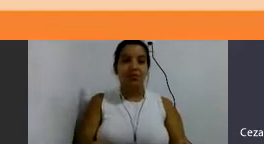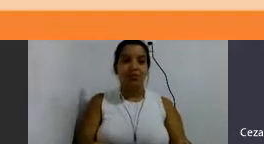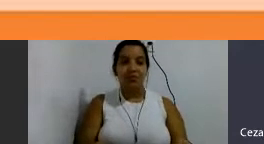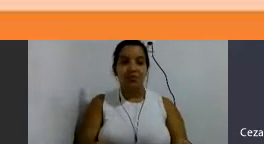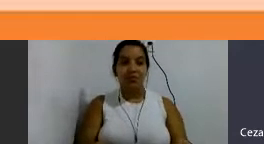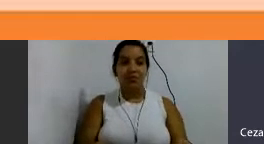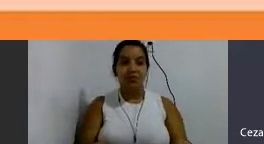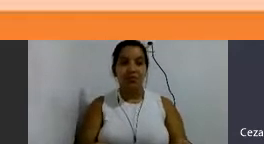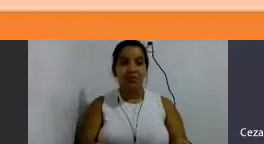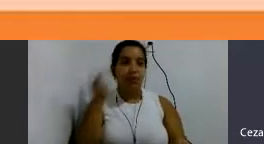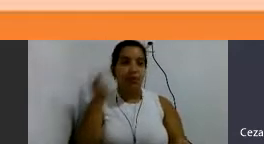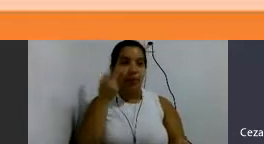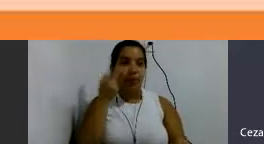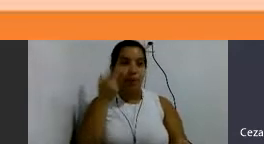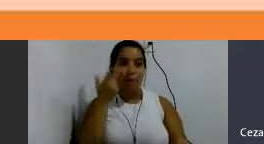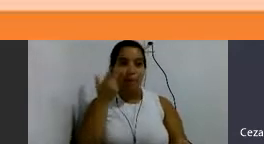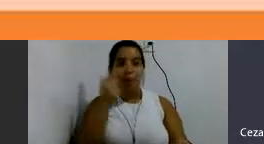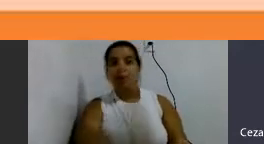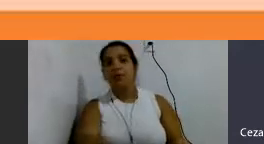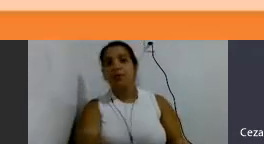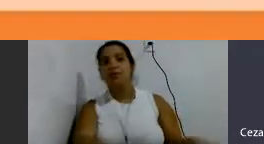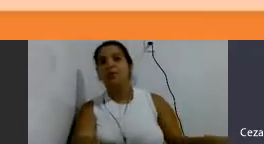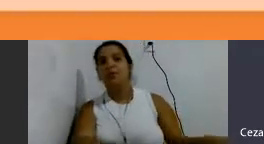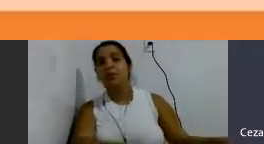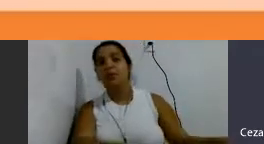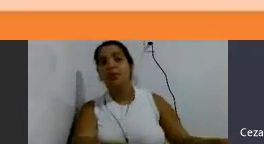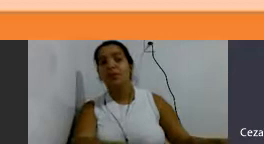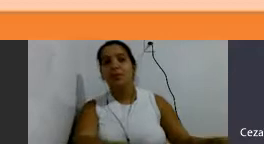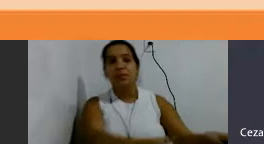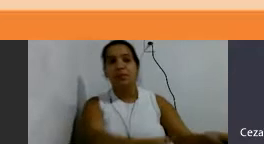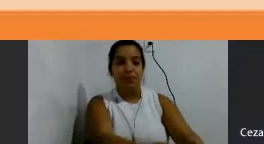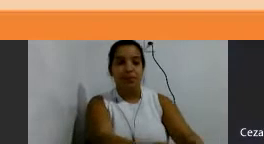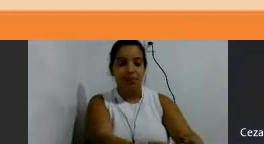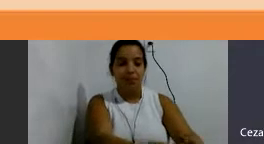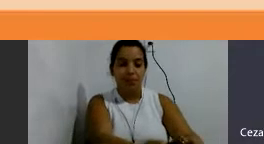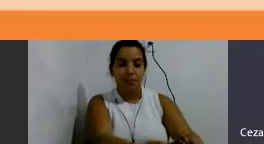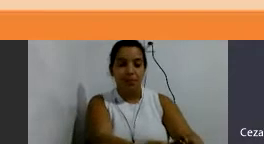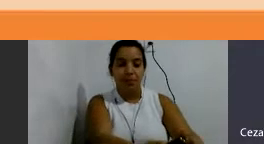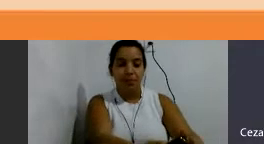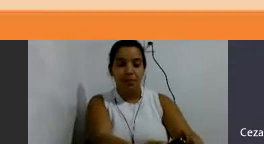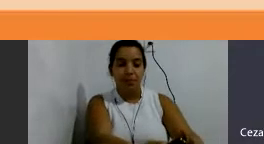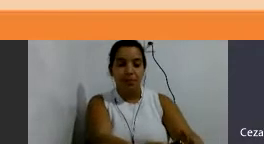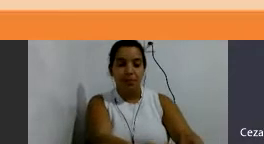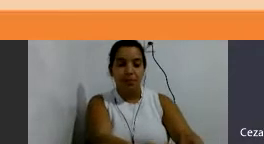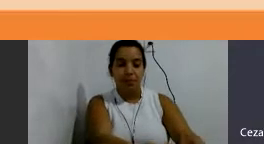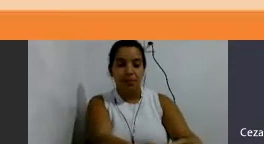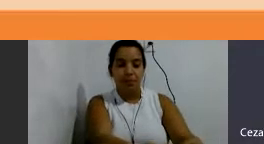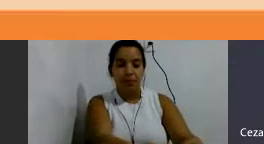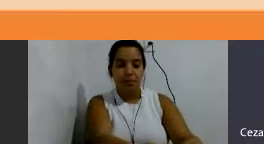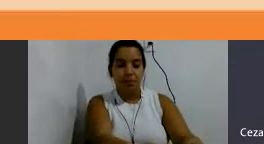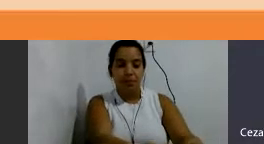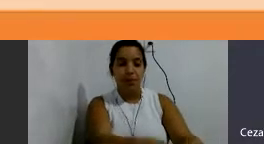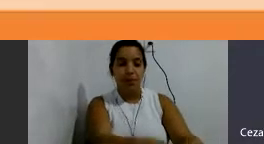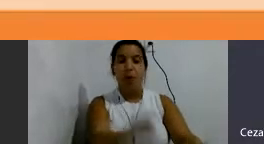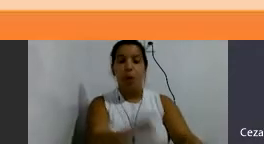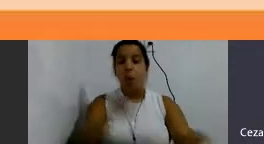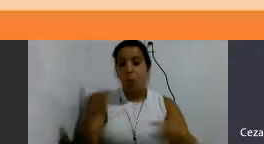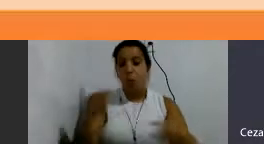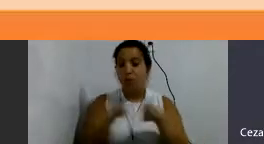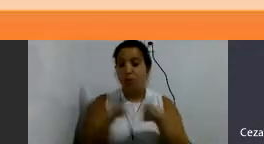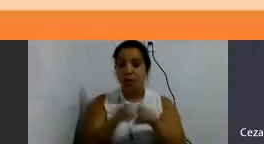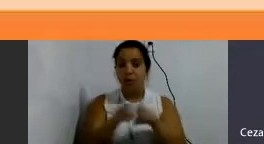recomendado, principalmente porque ele é o mais sensível e específico. E aqui um outro método que a gente pode fazer